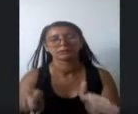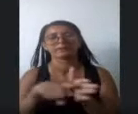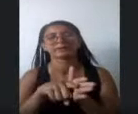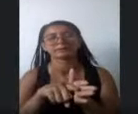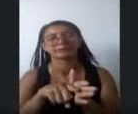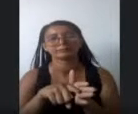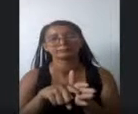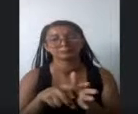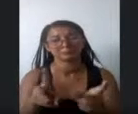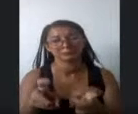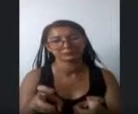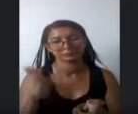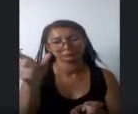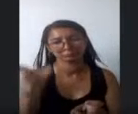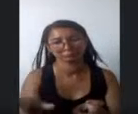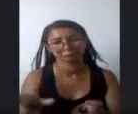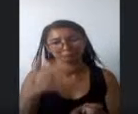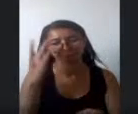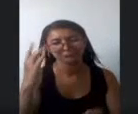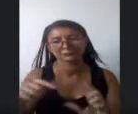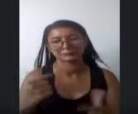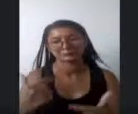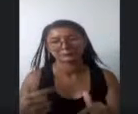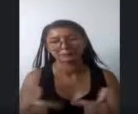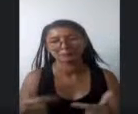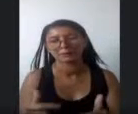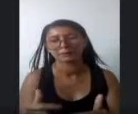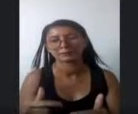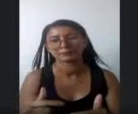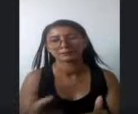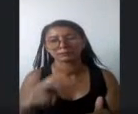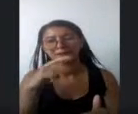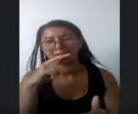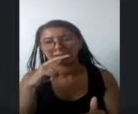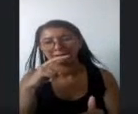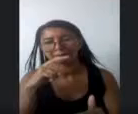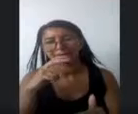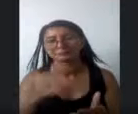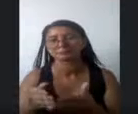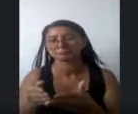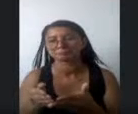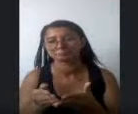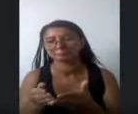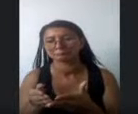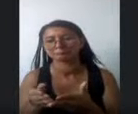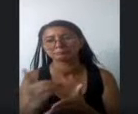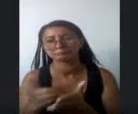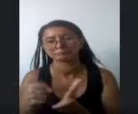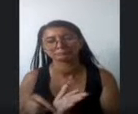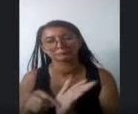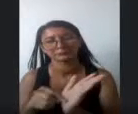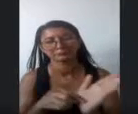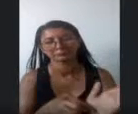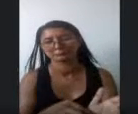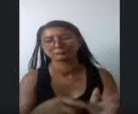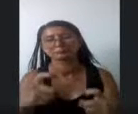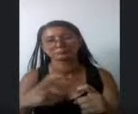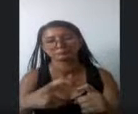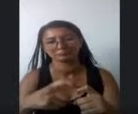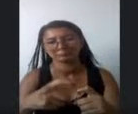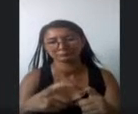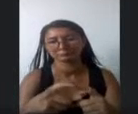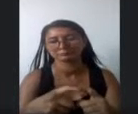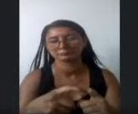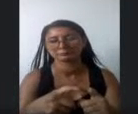daquele trabalhador, nós fizemos um encaminhamento para que ele fosse fazer um acompanhamento. E também fizemos esse estudo com trabalhadores da